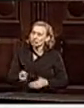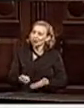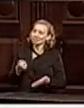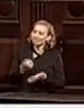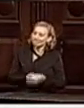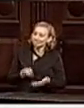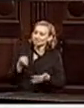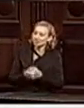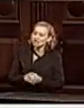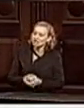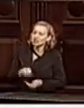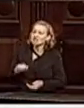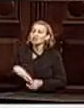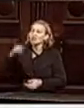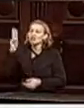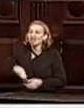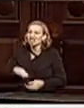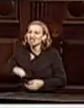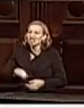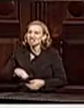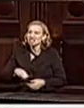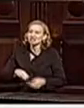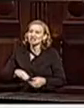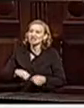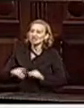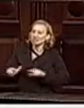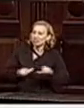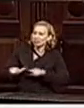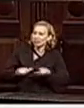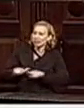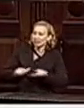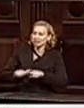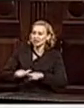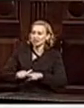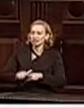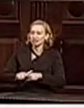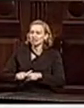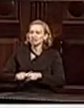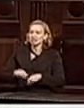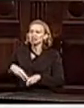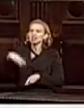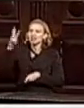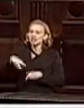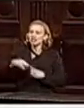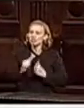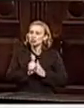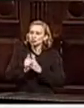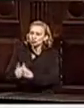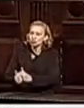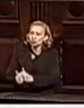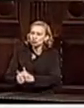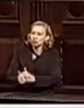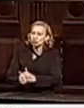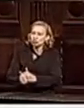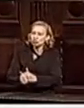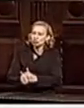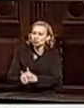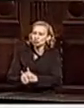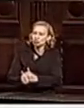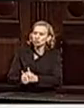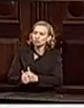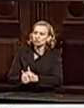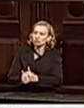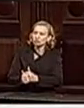quem dirige os trabalhos, de quem realmente conduz o processo legislativo nesta